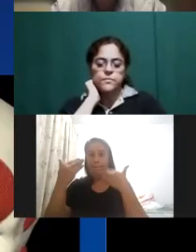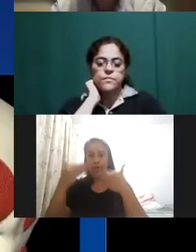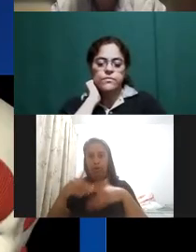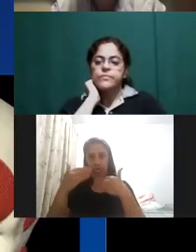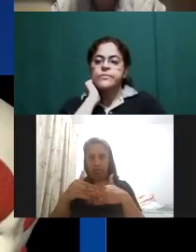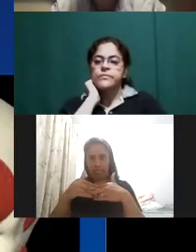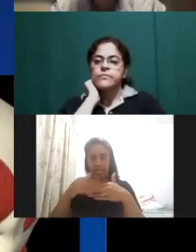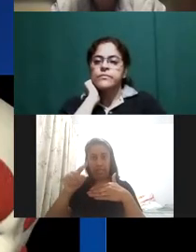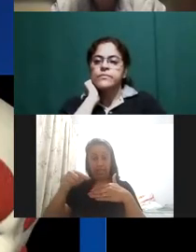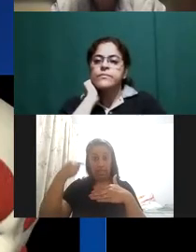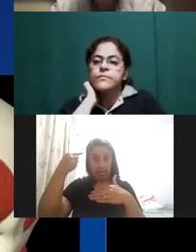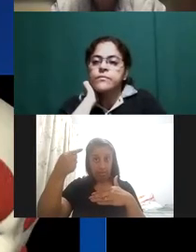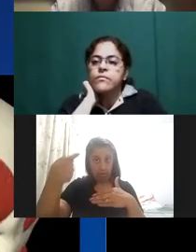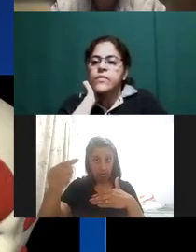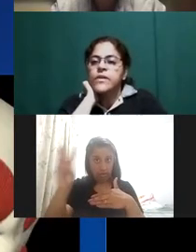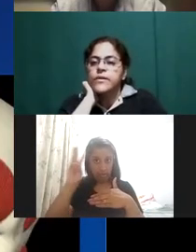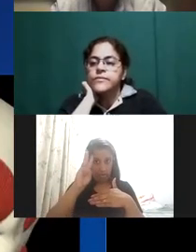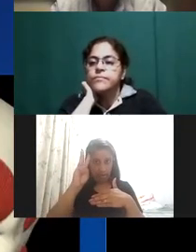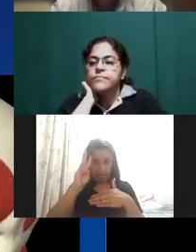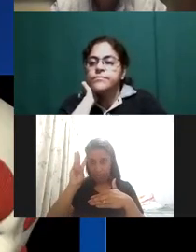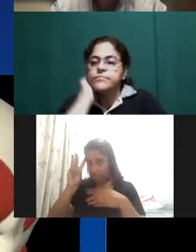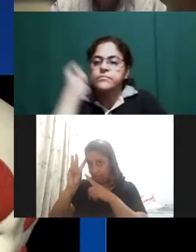na próxima terça-feira, tá?